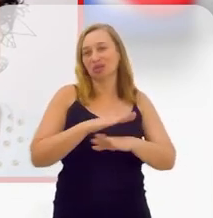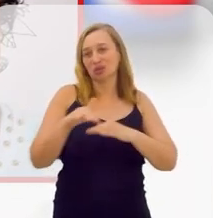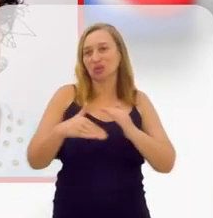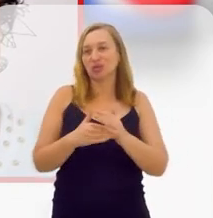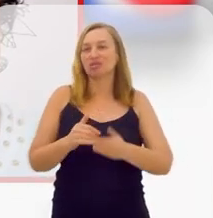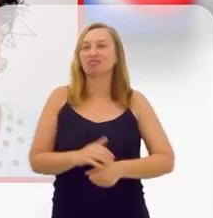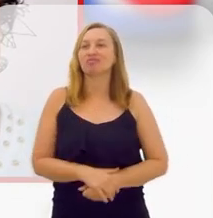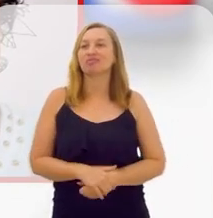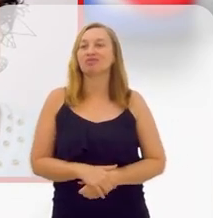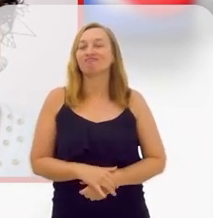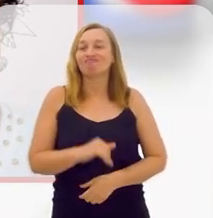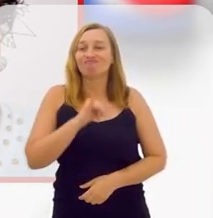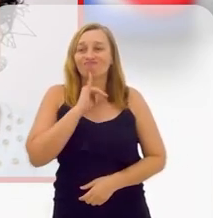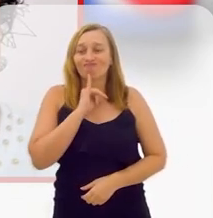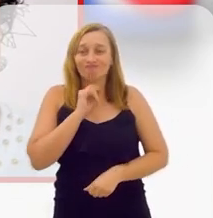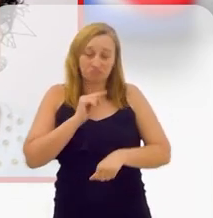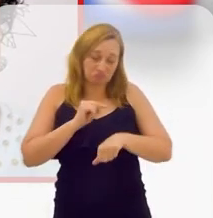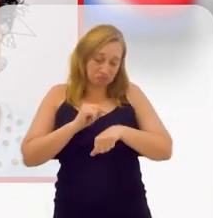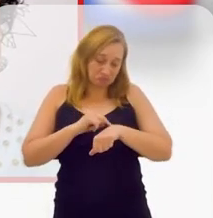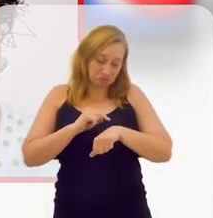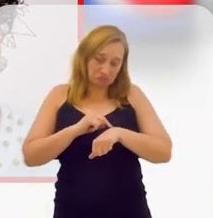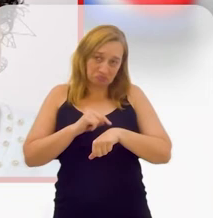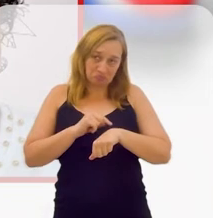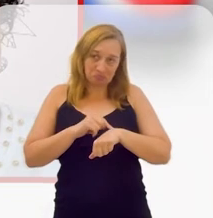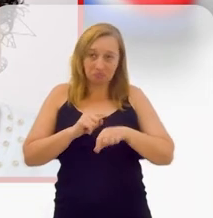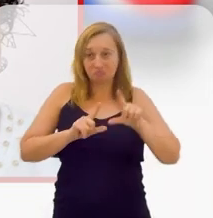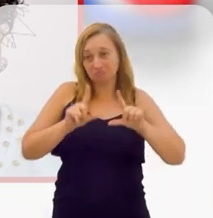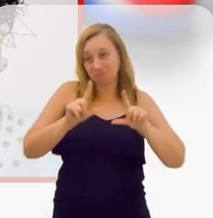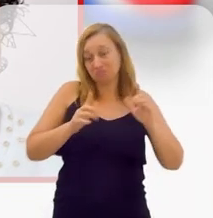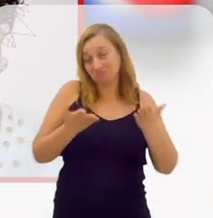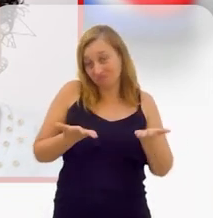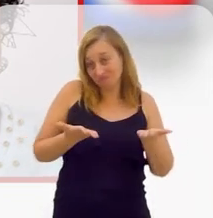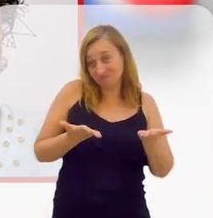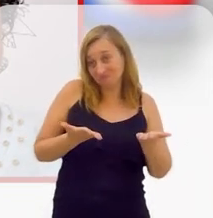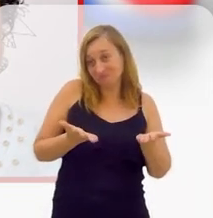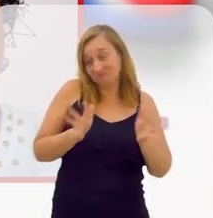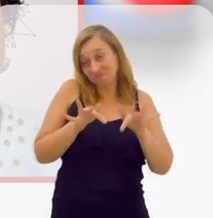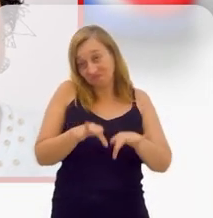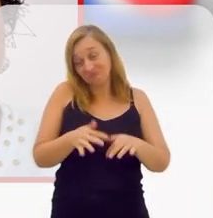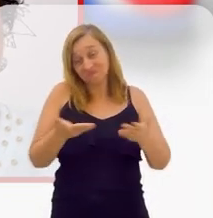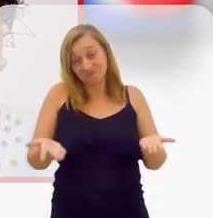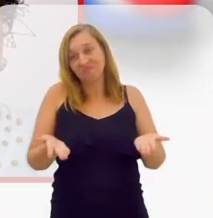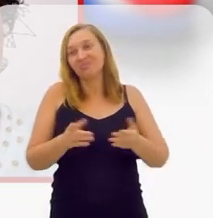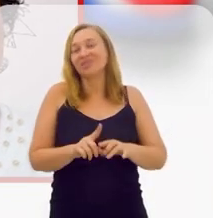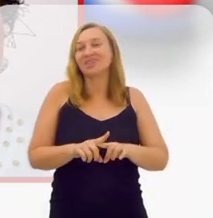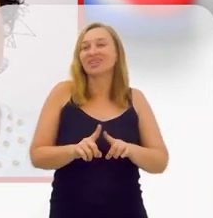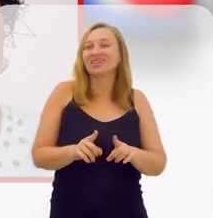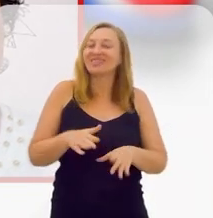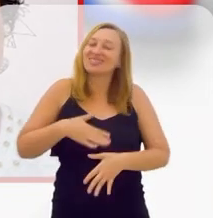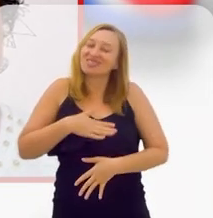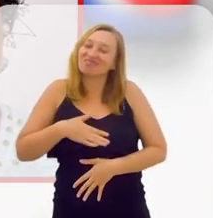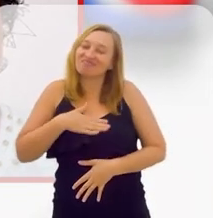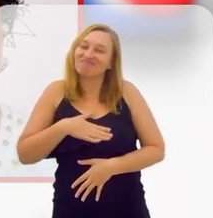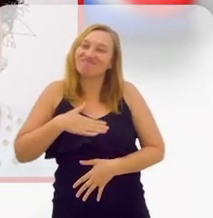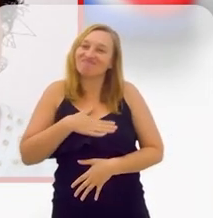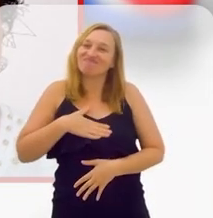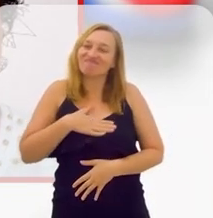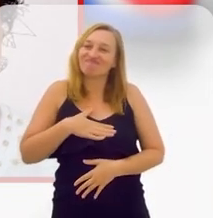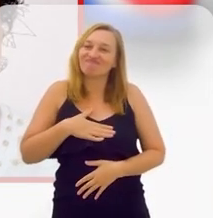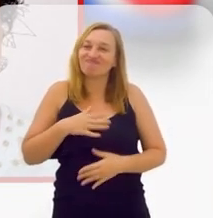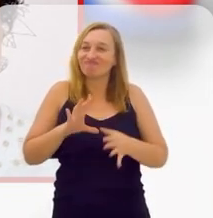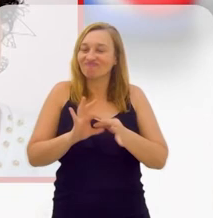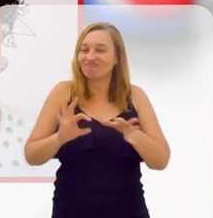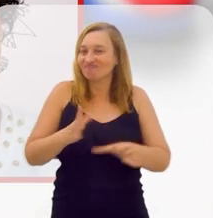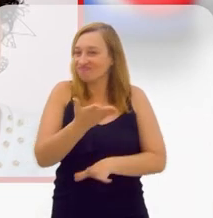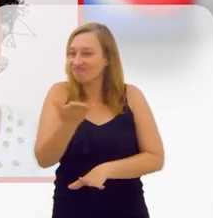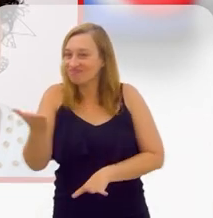para todos. Infelizmente, o nosso programa, ele está chegando ao fim, gente, né? Tá encerrando o nosso tempo, mas eu gostaria de dar um